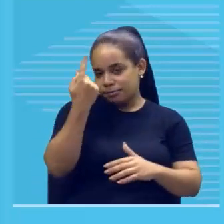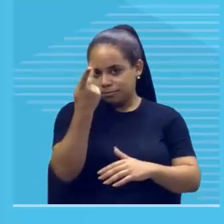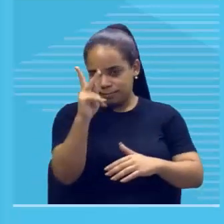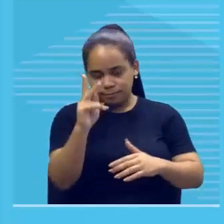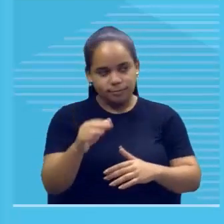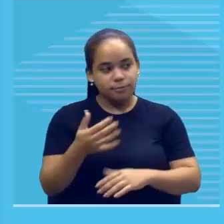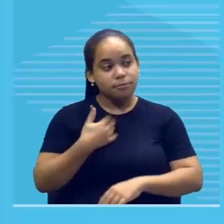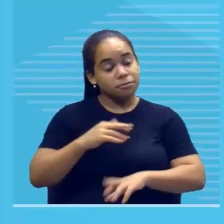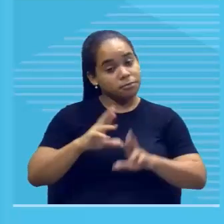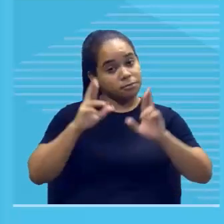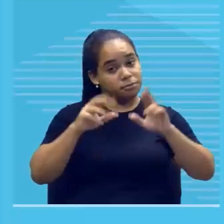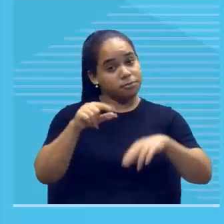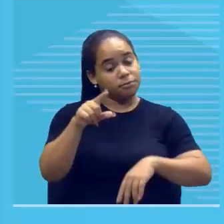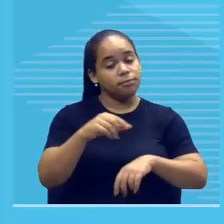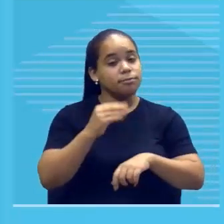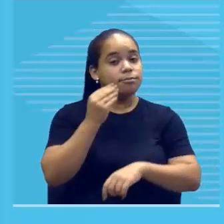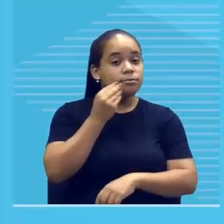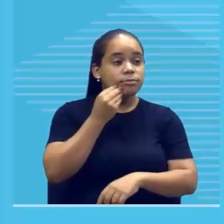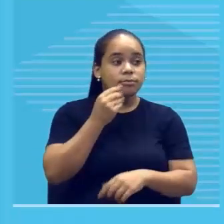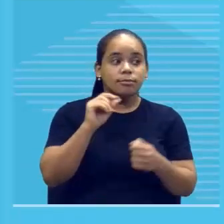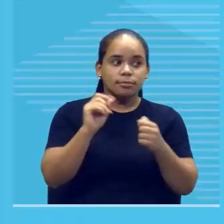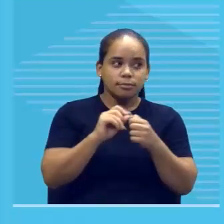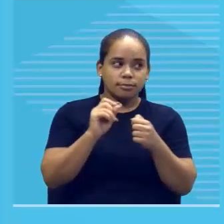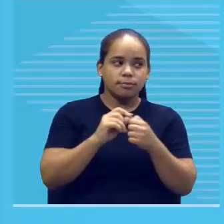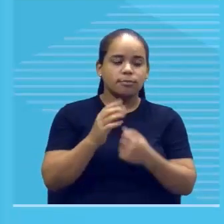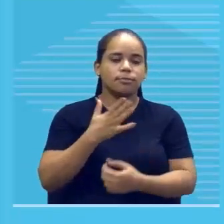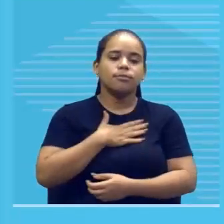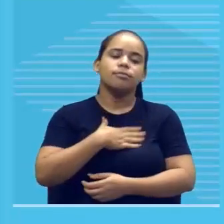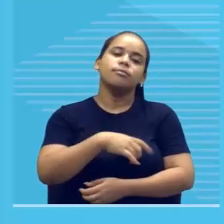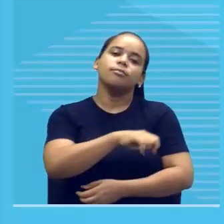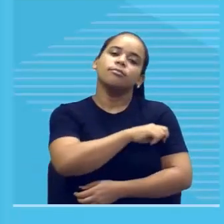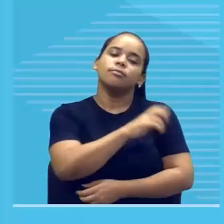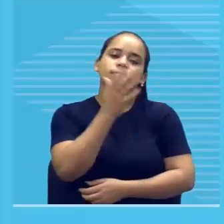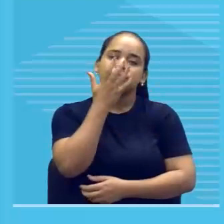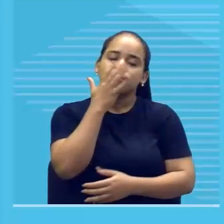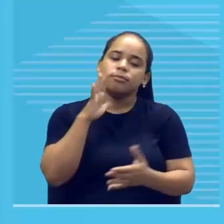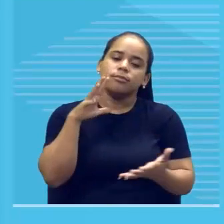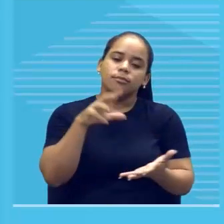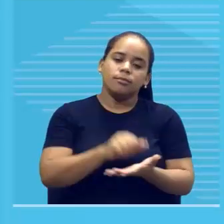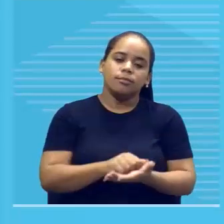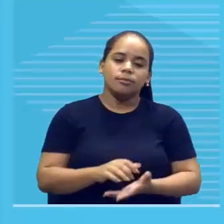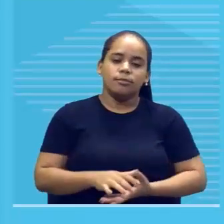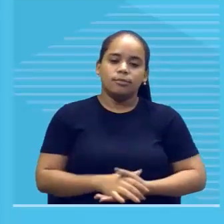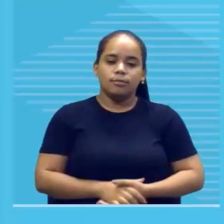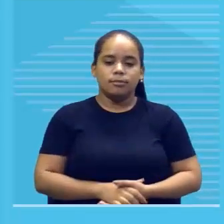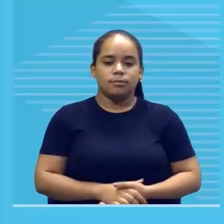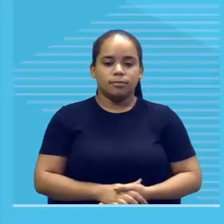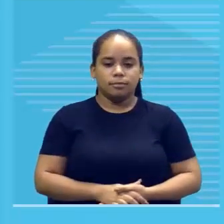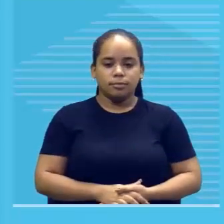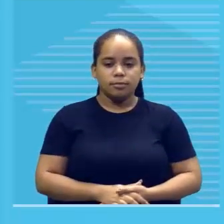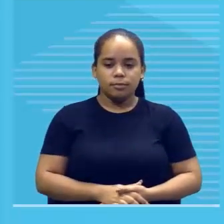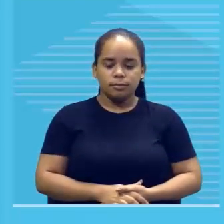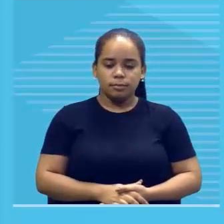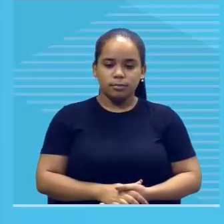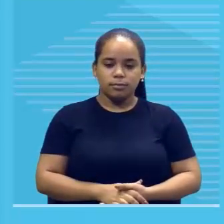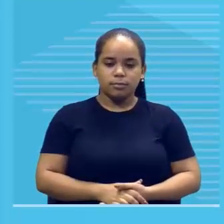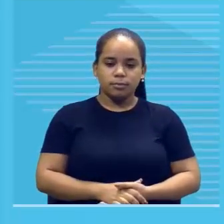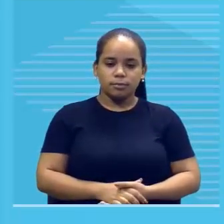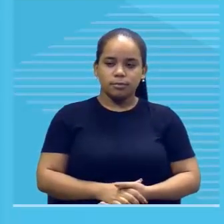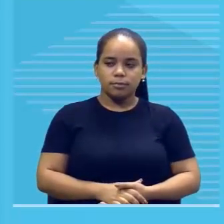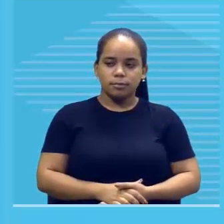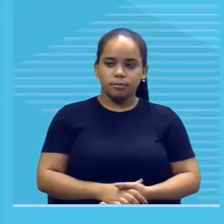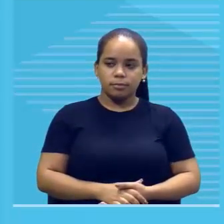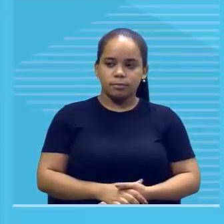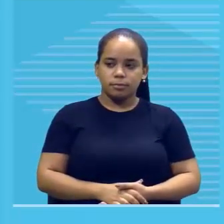vocês eu espero que vocês tenham tentado fazer meus alunos que estão assistindo a sal agravada e ao vivo não tem